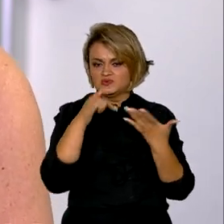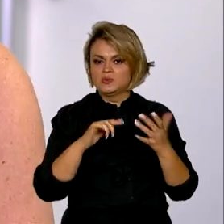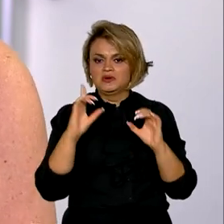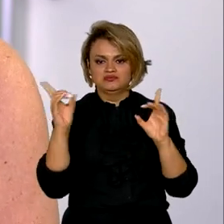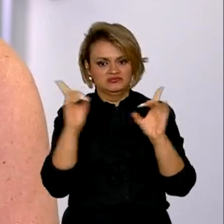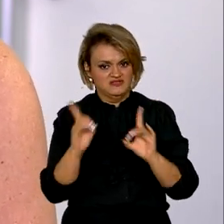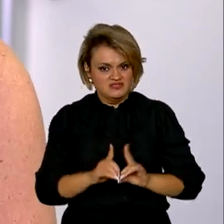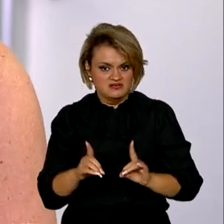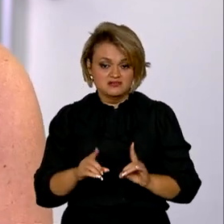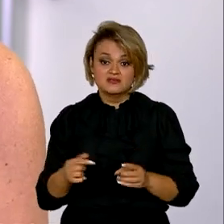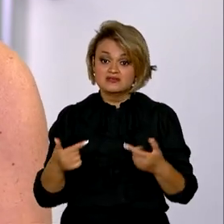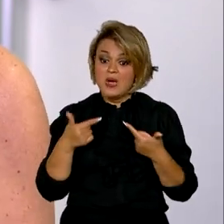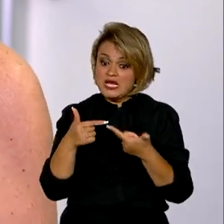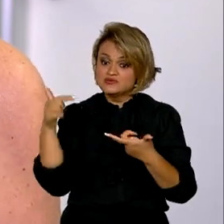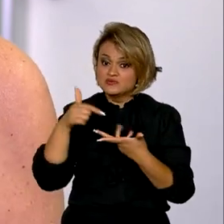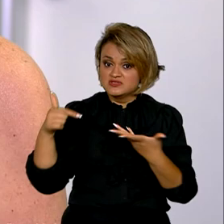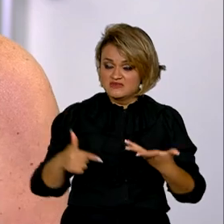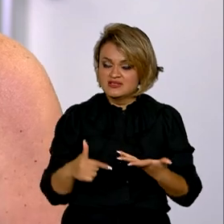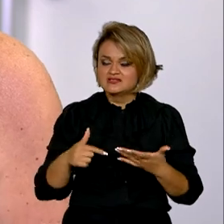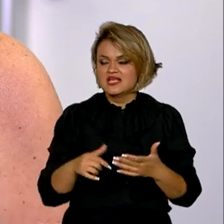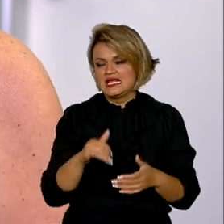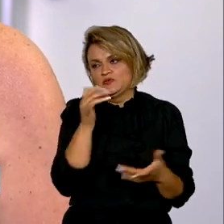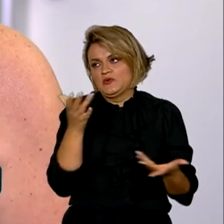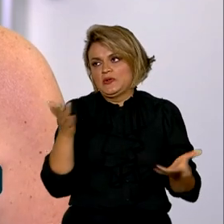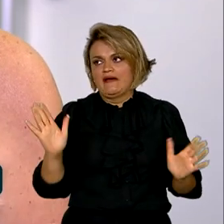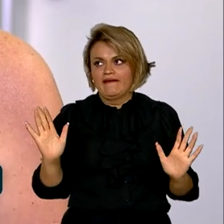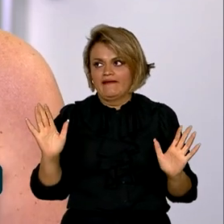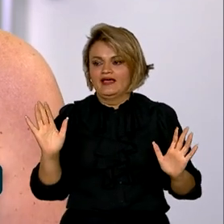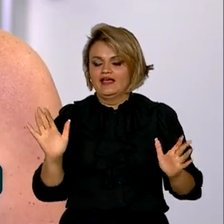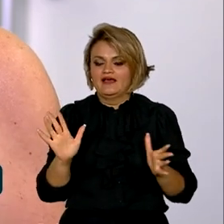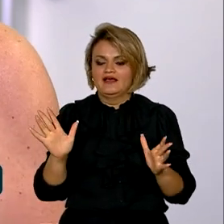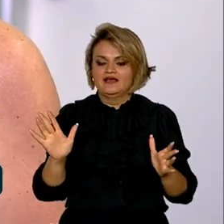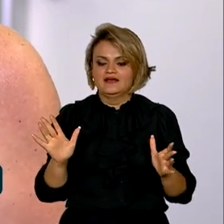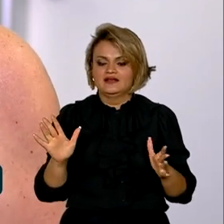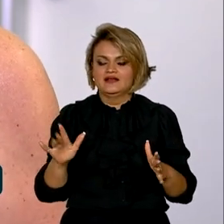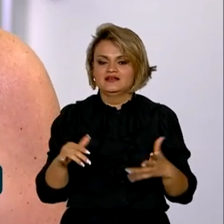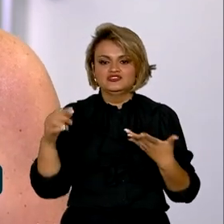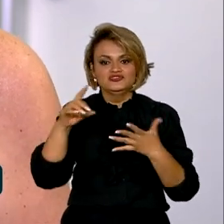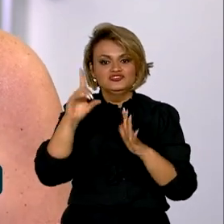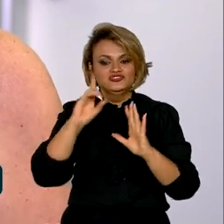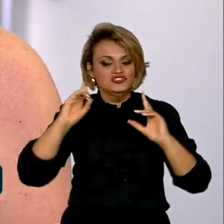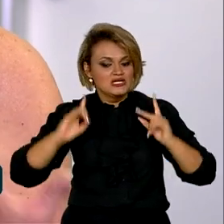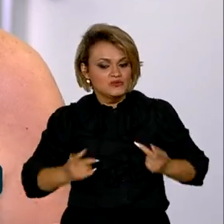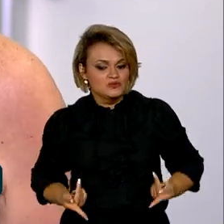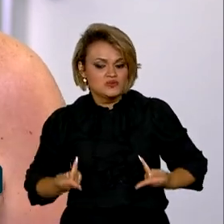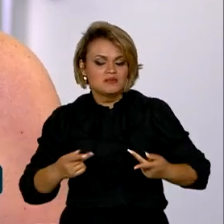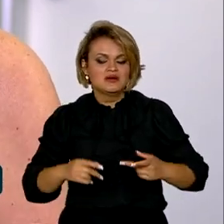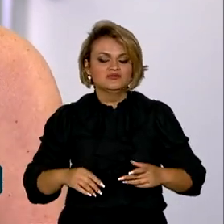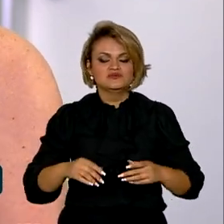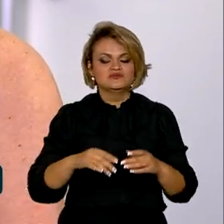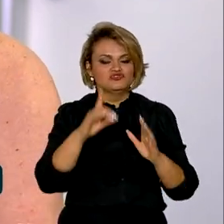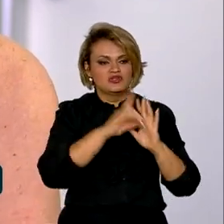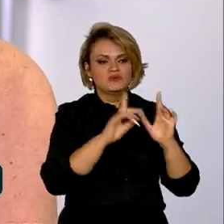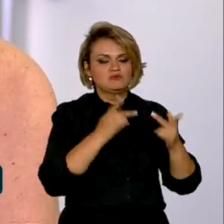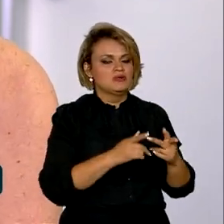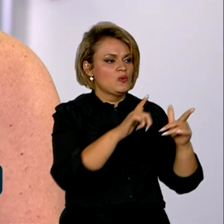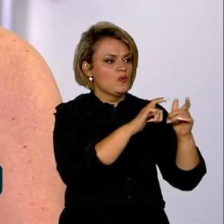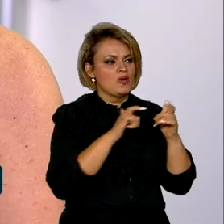ações. A gente costuma dizer que os direitos humanos, eles estão em todo lugar